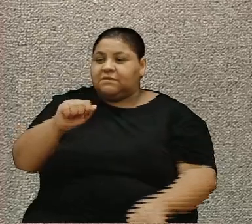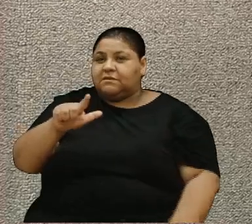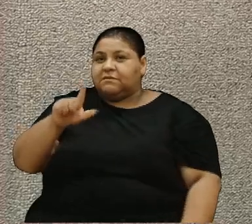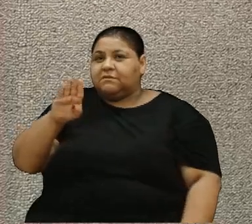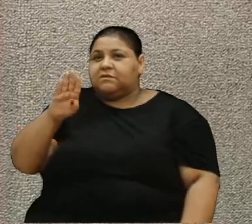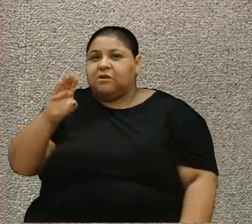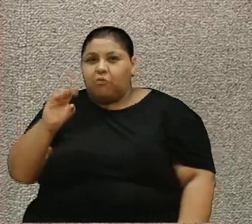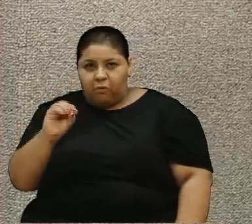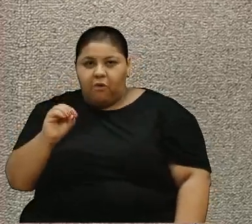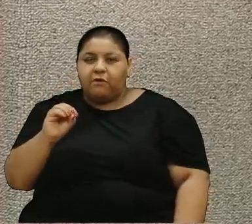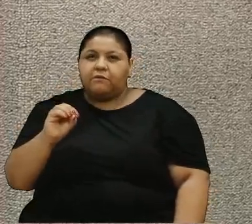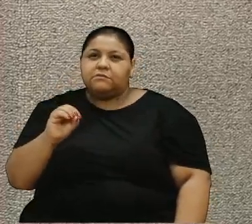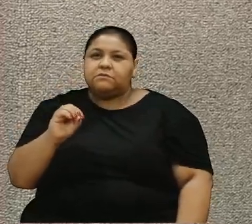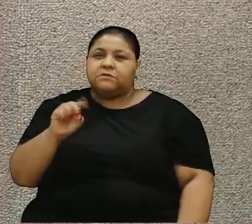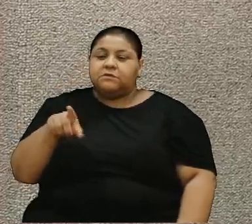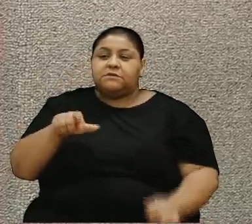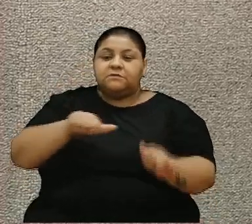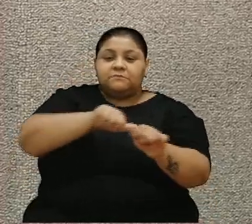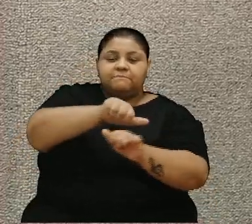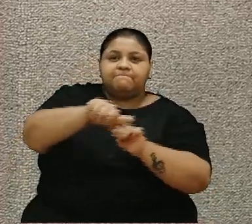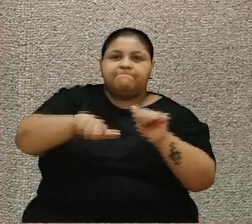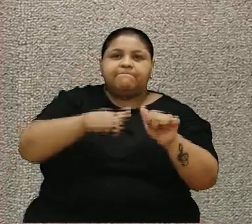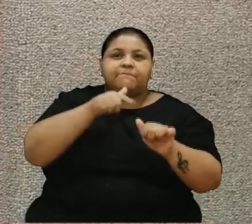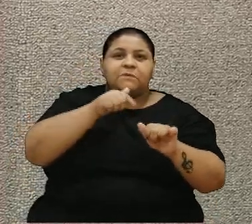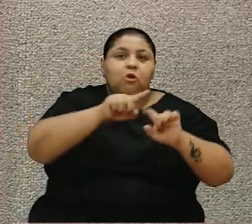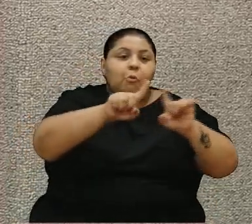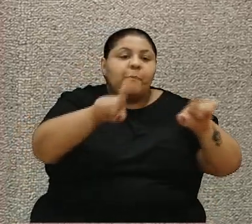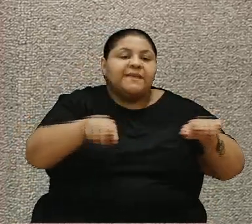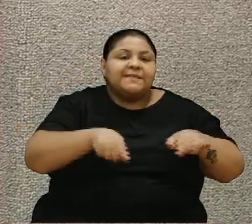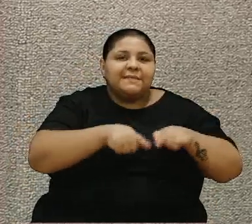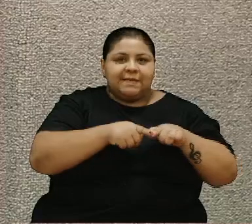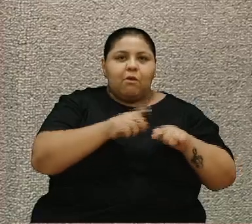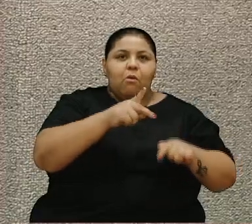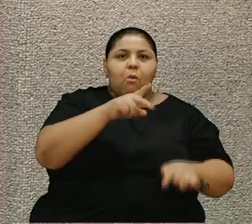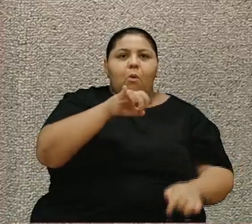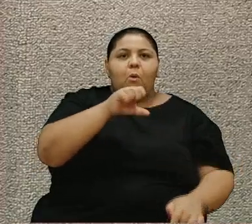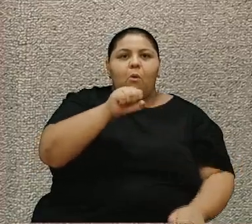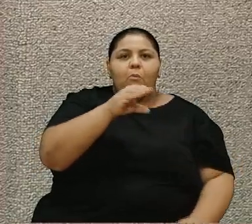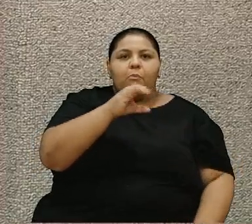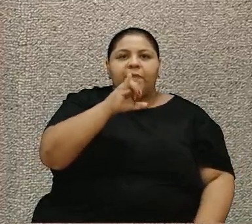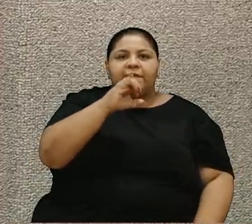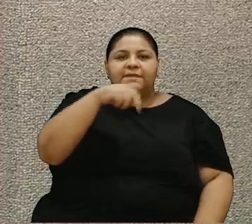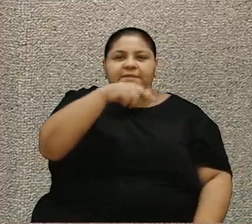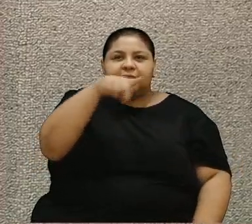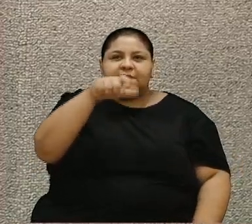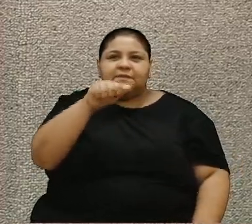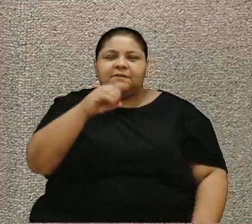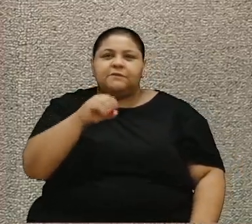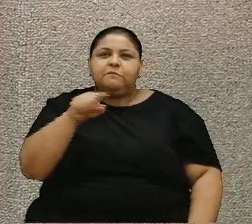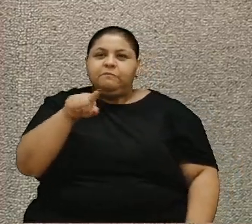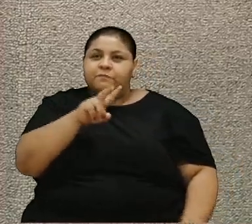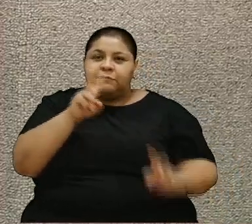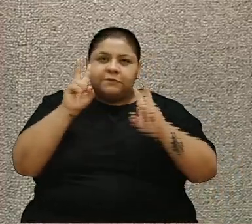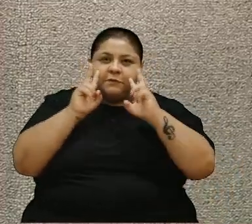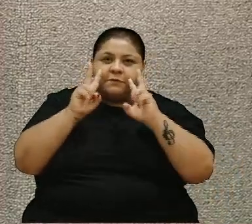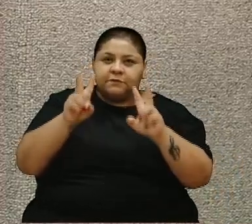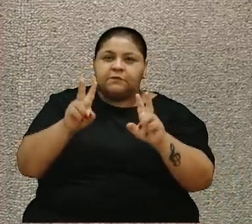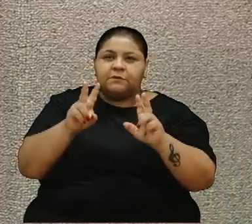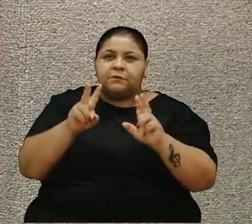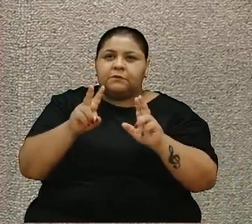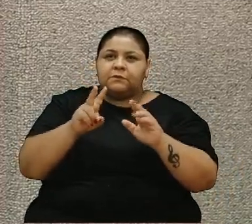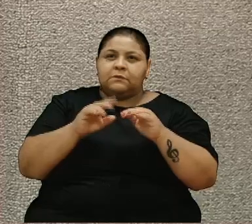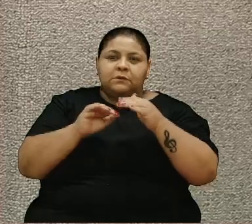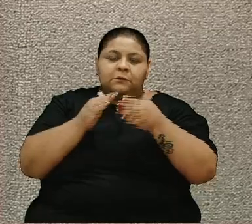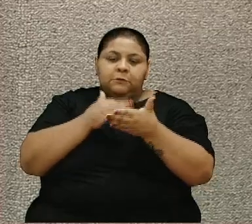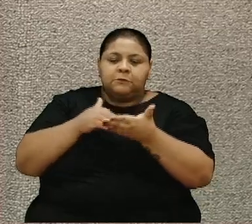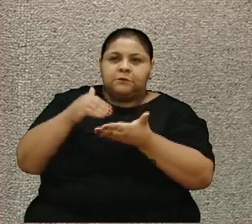São Miguel, transformá-la num piscinão. Como? Se vocês passarem lá, ela vai estar no mínimo